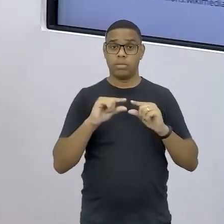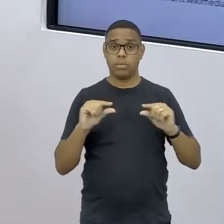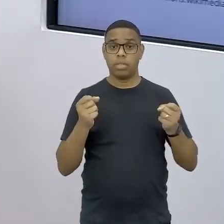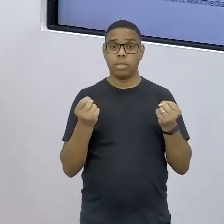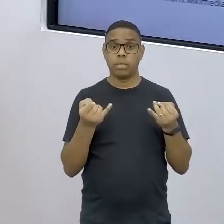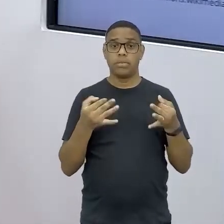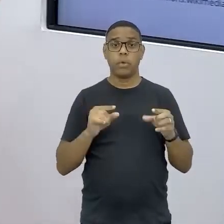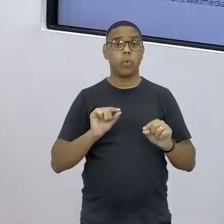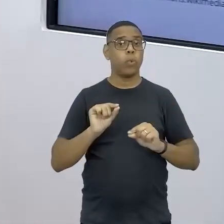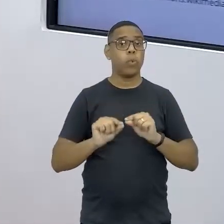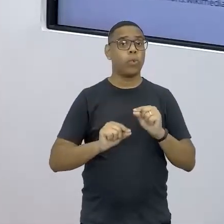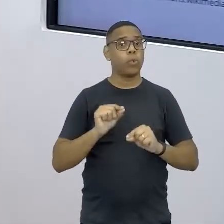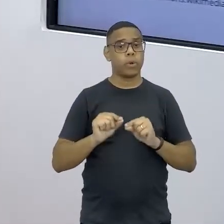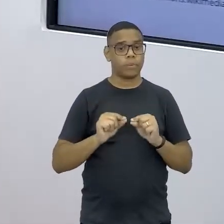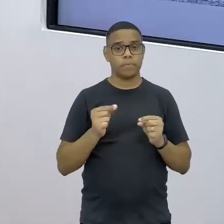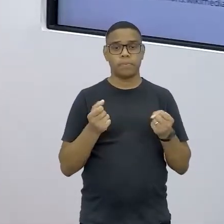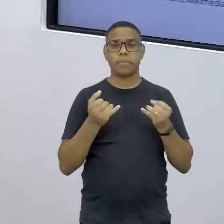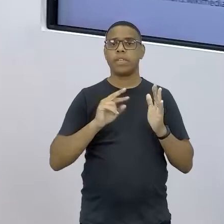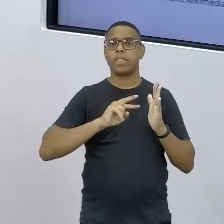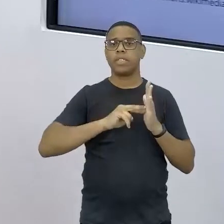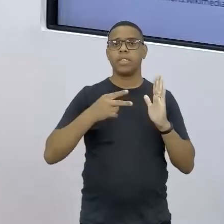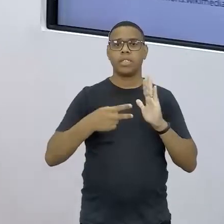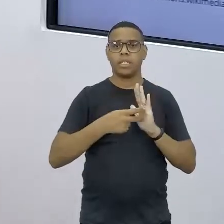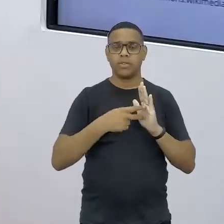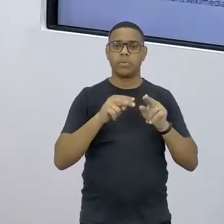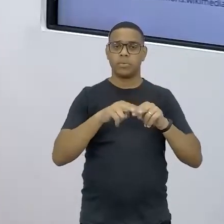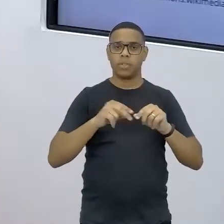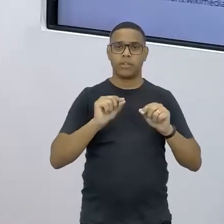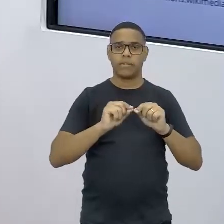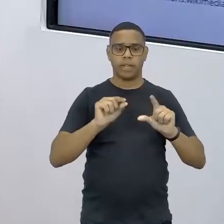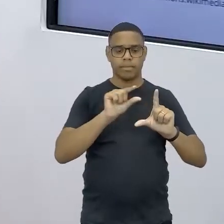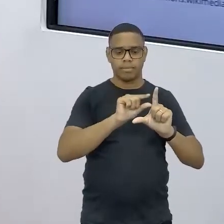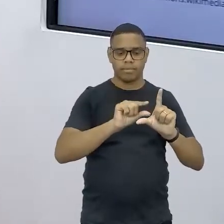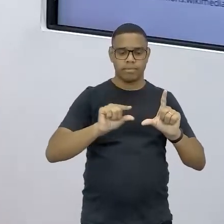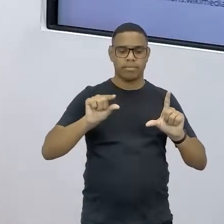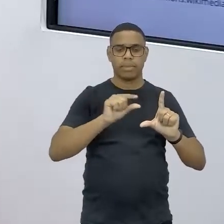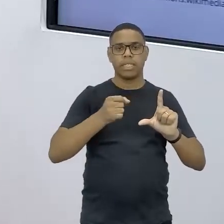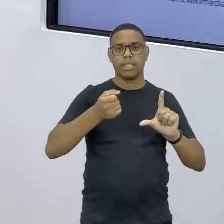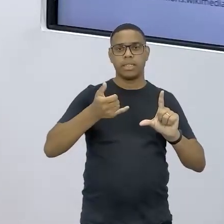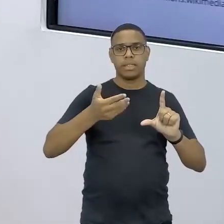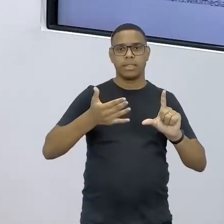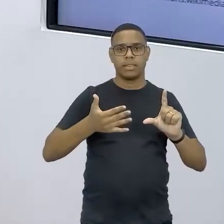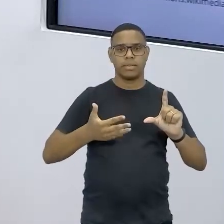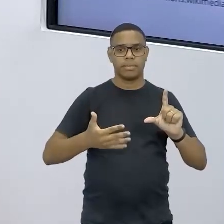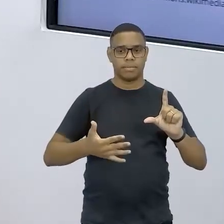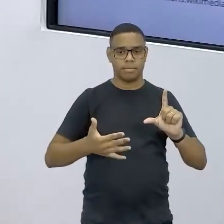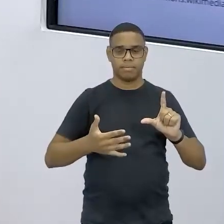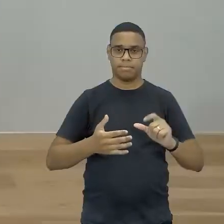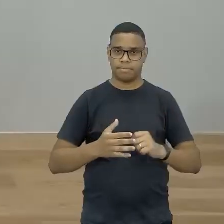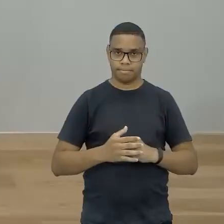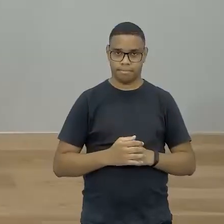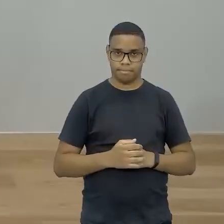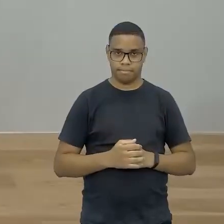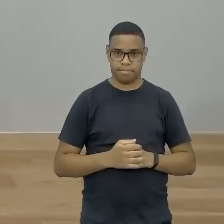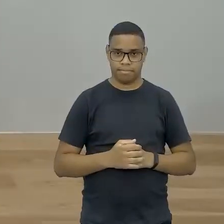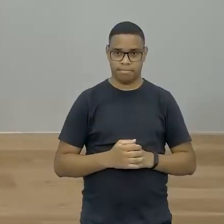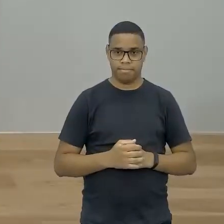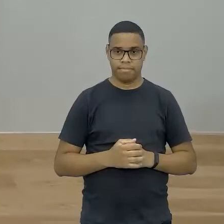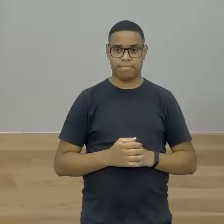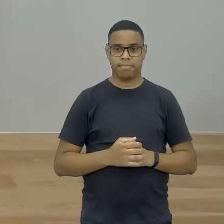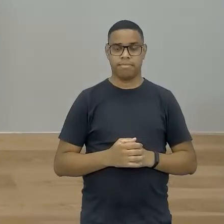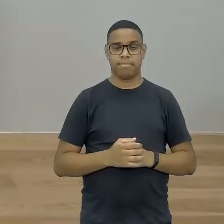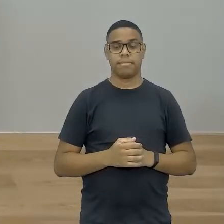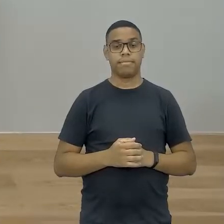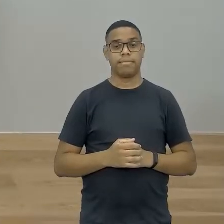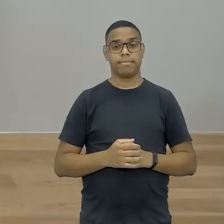para saber o que você quis dizer quando você fez a transição aí, fez a releitura da sua propaganda. Inclusive, é